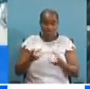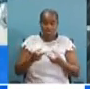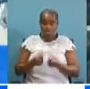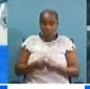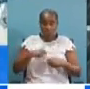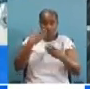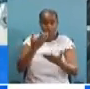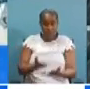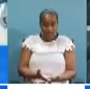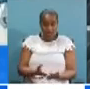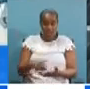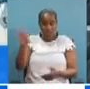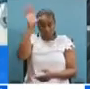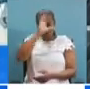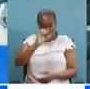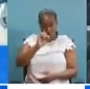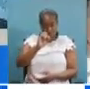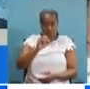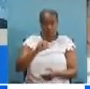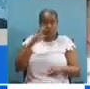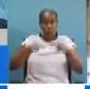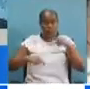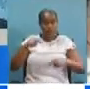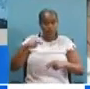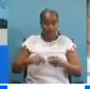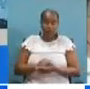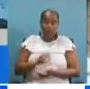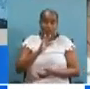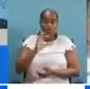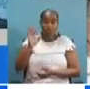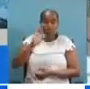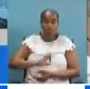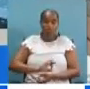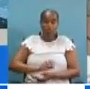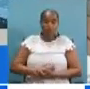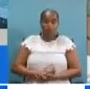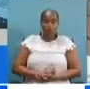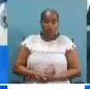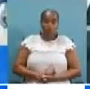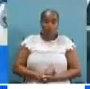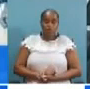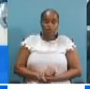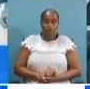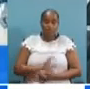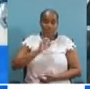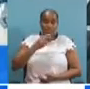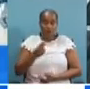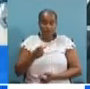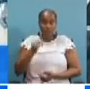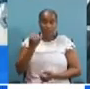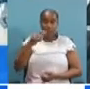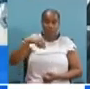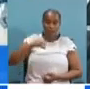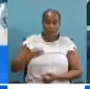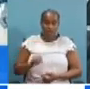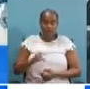contas que são apresentadas pelo Ministério das Finanças. Cerca de 40%, digamos, das dívidas para com o